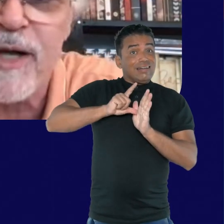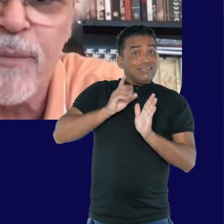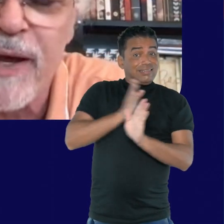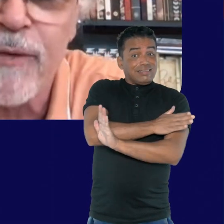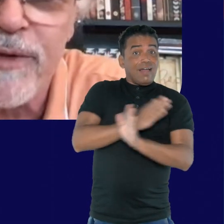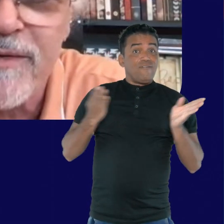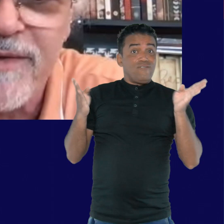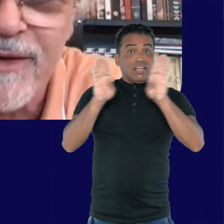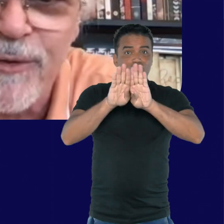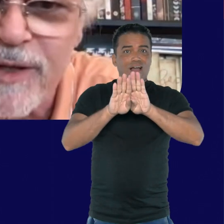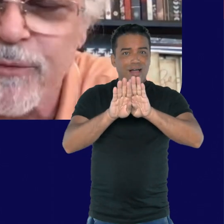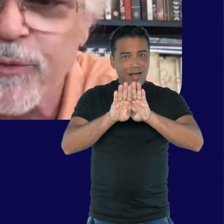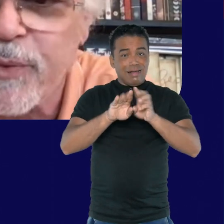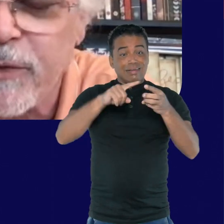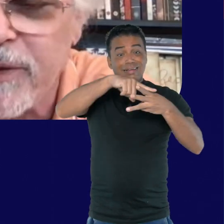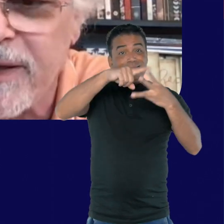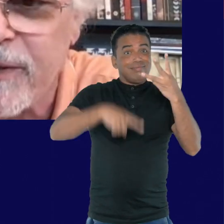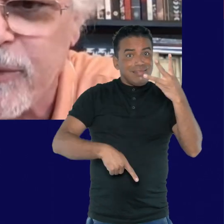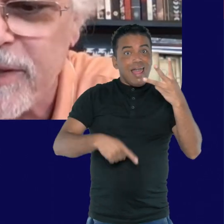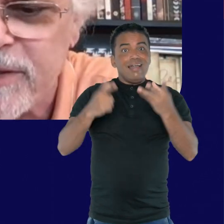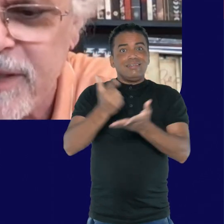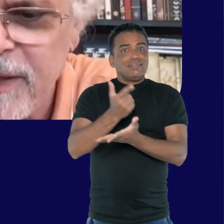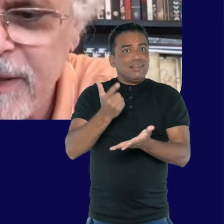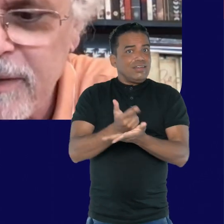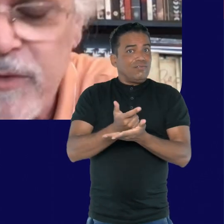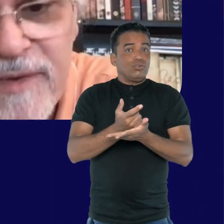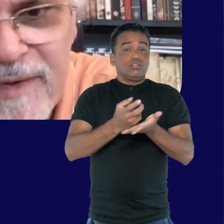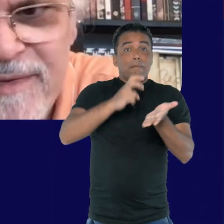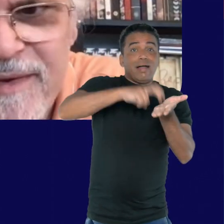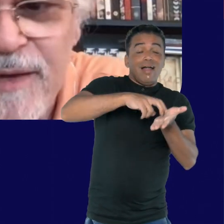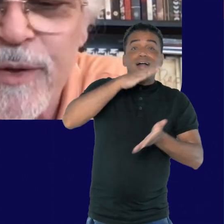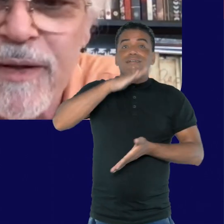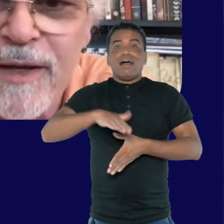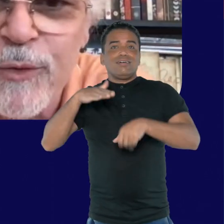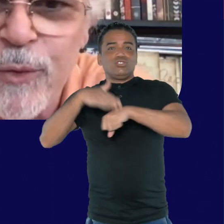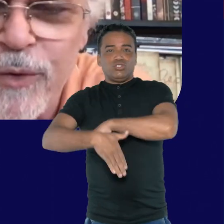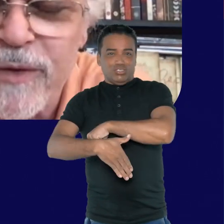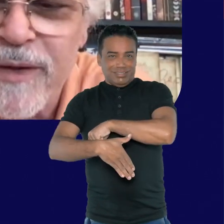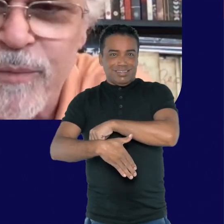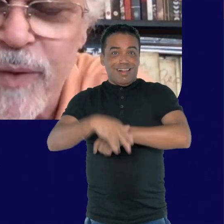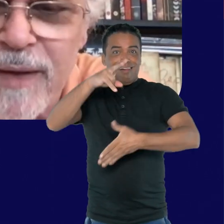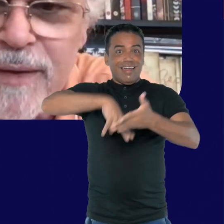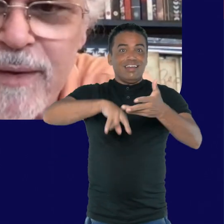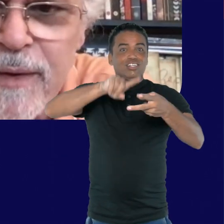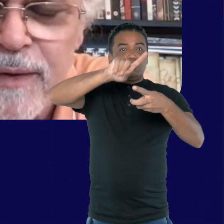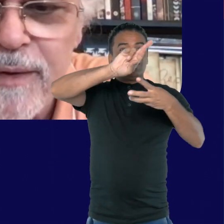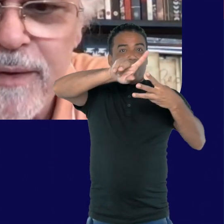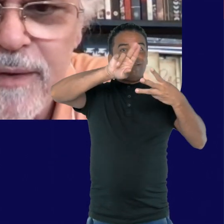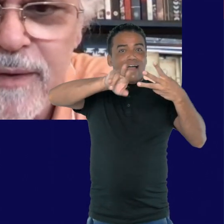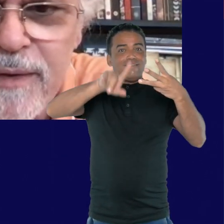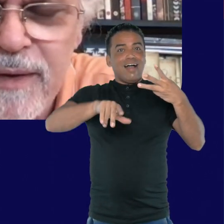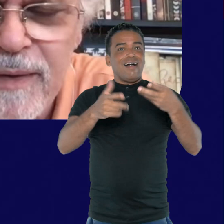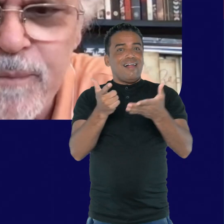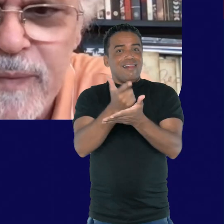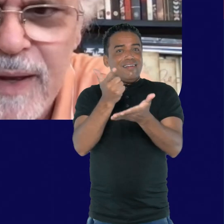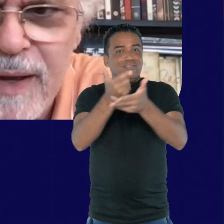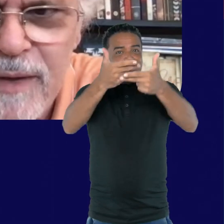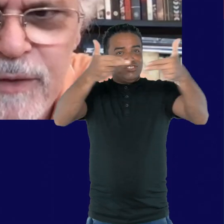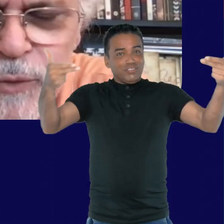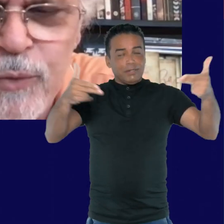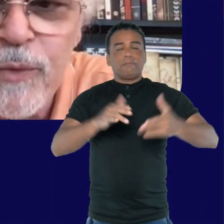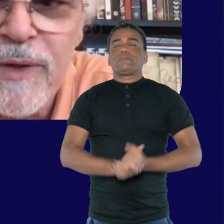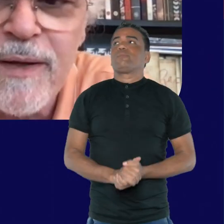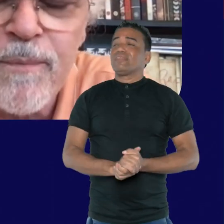biblioteca fechar, pegar um terceiro livro para eu ler à noite. Então, assim, sempre leitor também. E